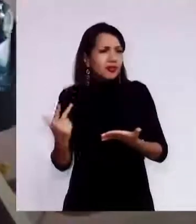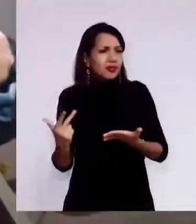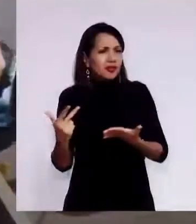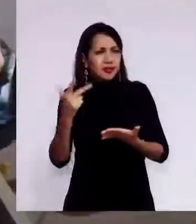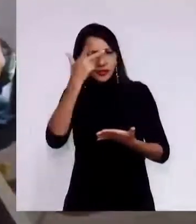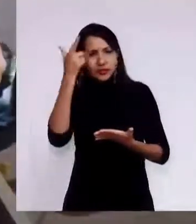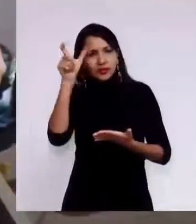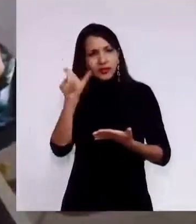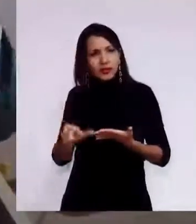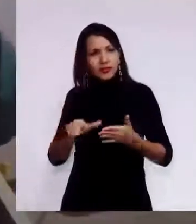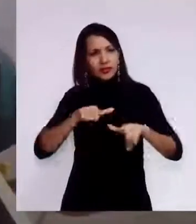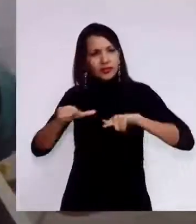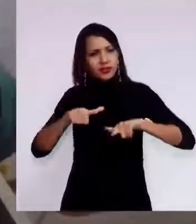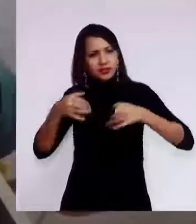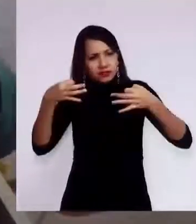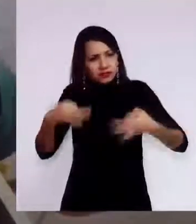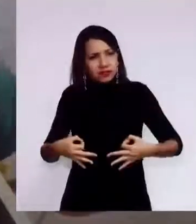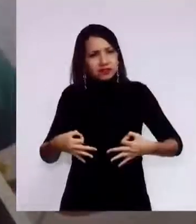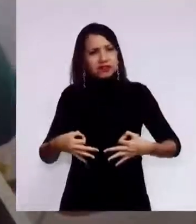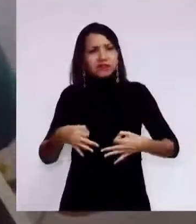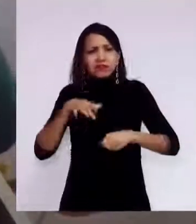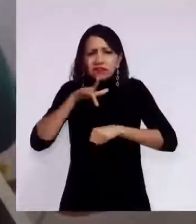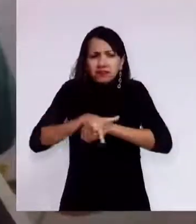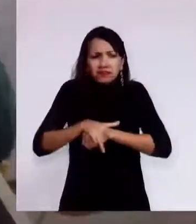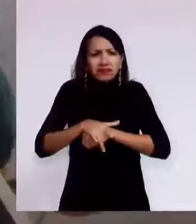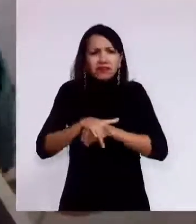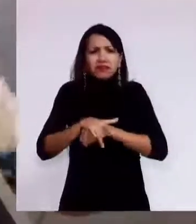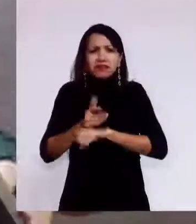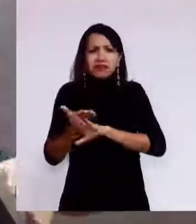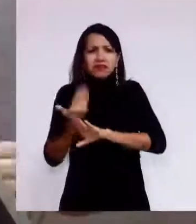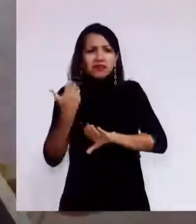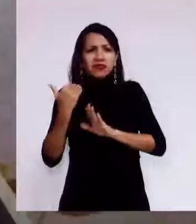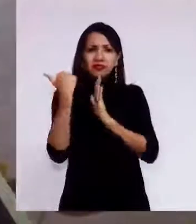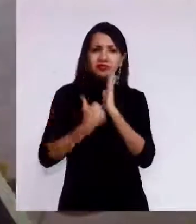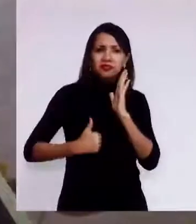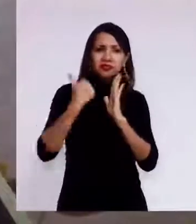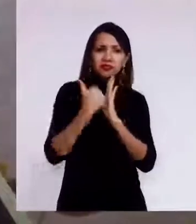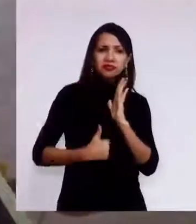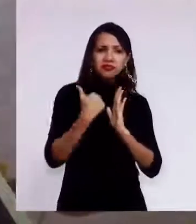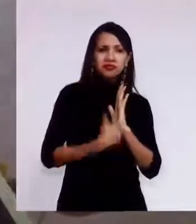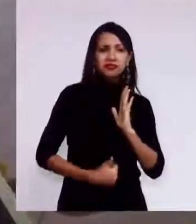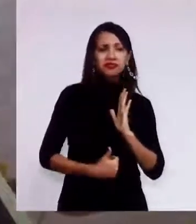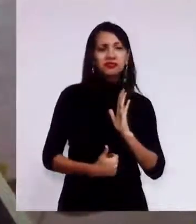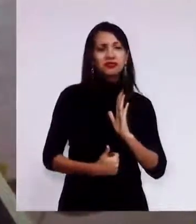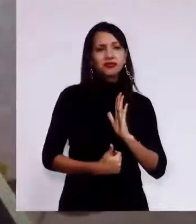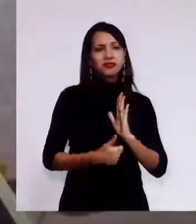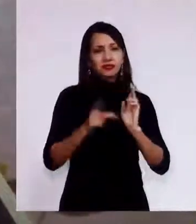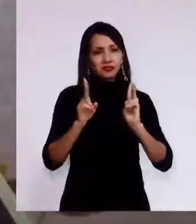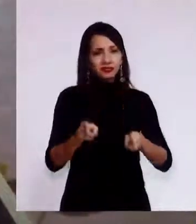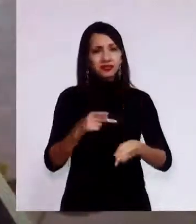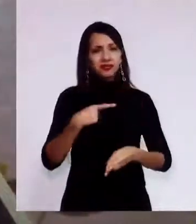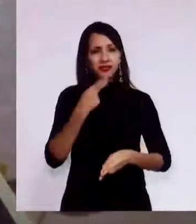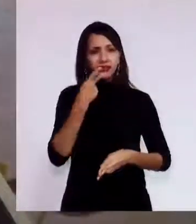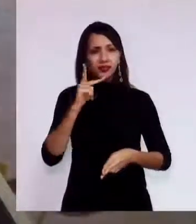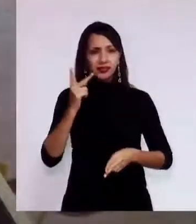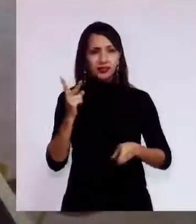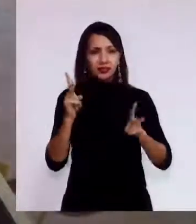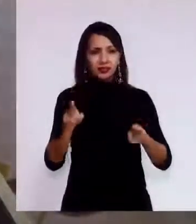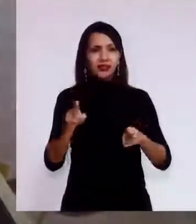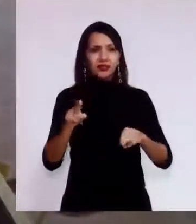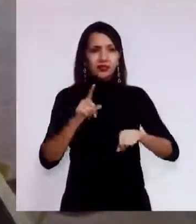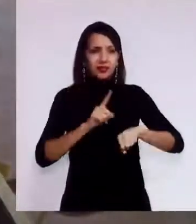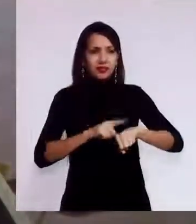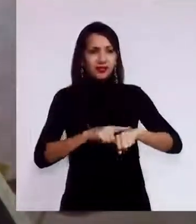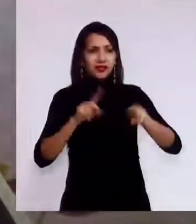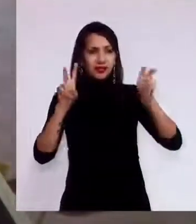que está doente se afastar e isso ser retirado mais direitos? Não é como foi muito bem falado, eu quero aproveitar o meu tema,